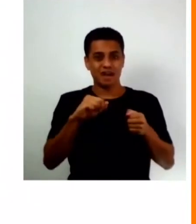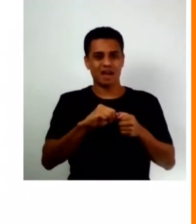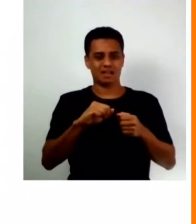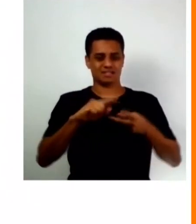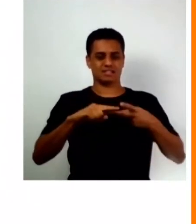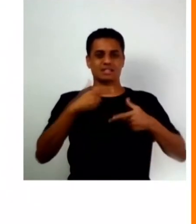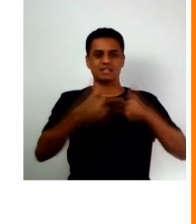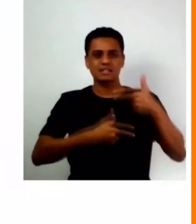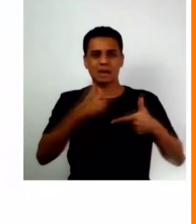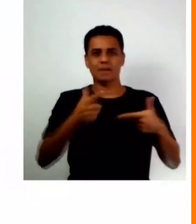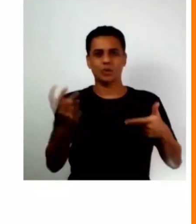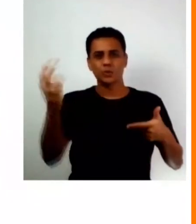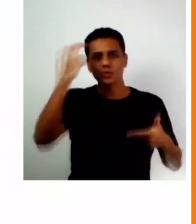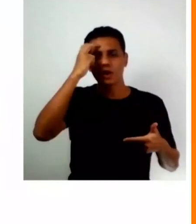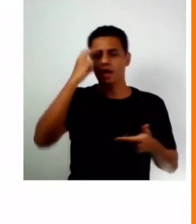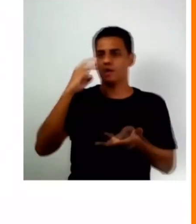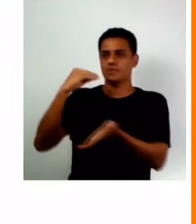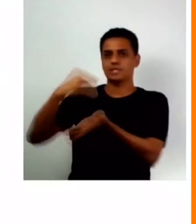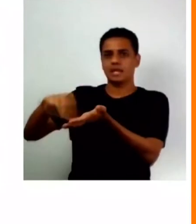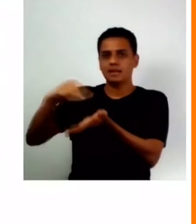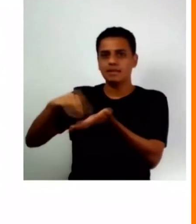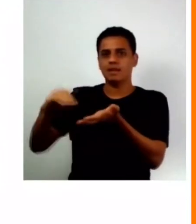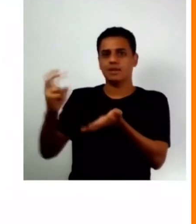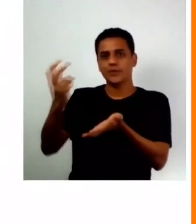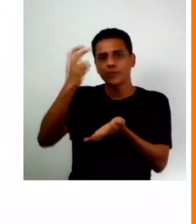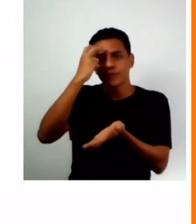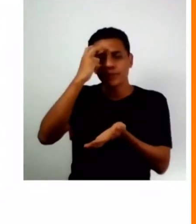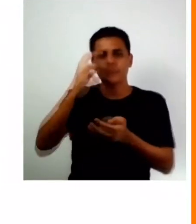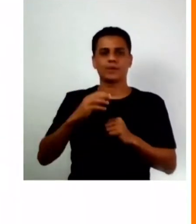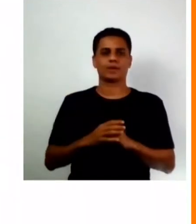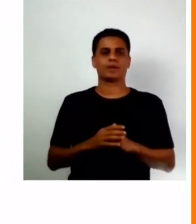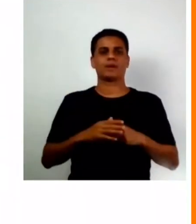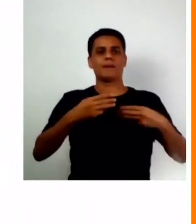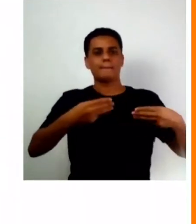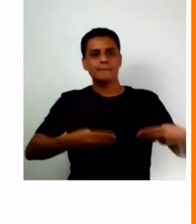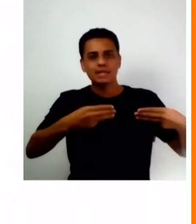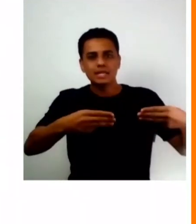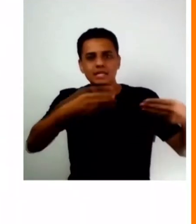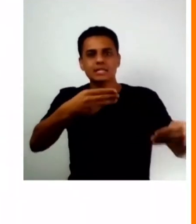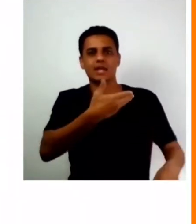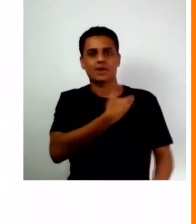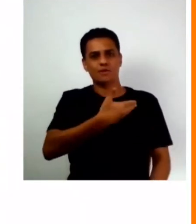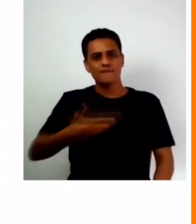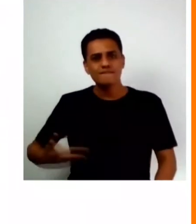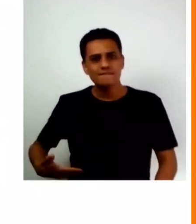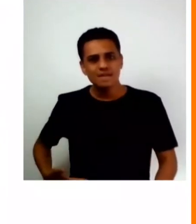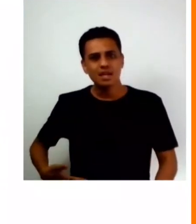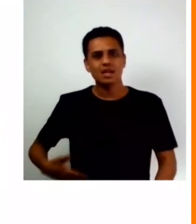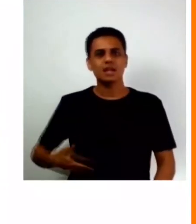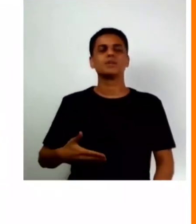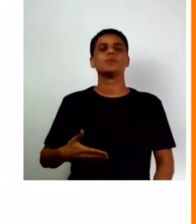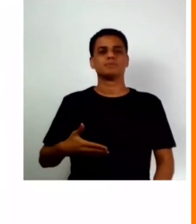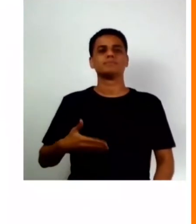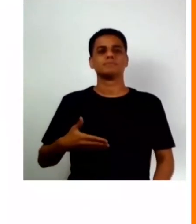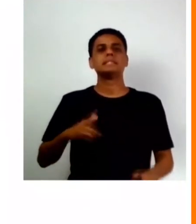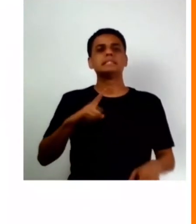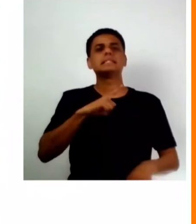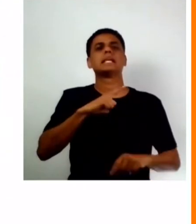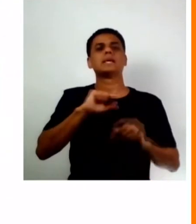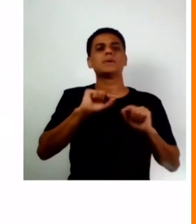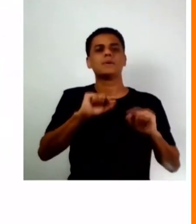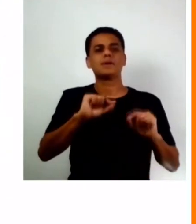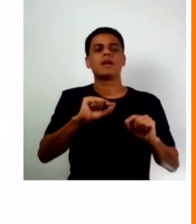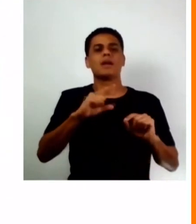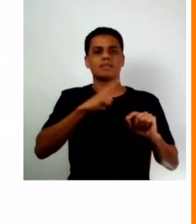nuestra Secretaría de Cultura, en nuestro Ministerio de Gobierno, está en unha onda que quere conectar